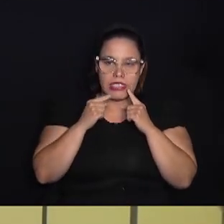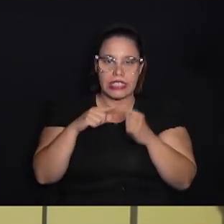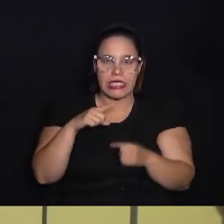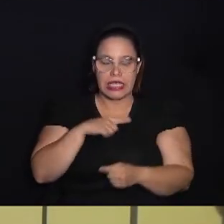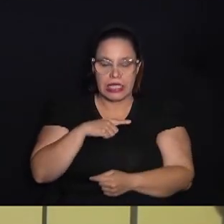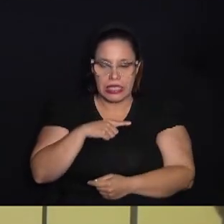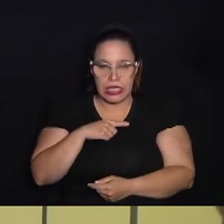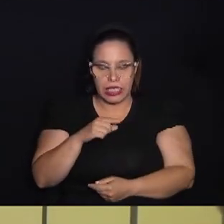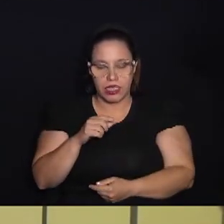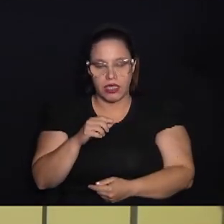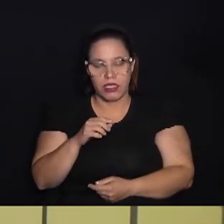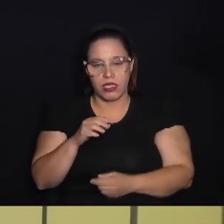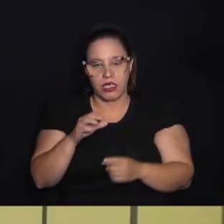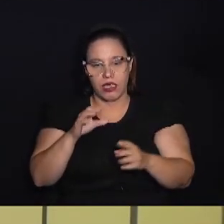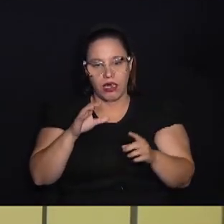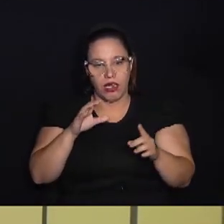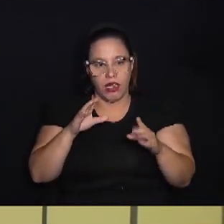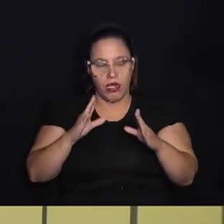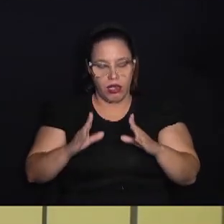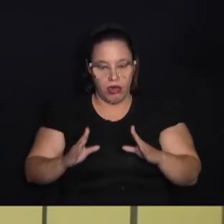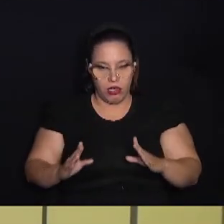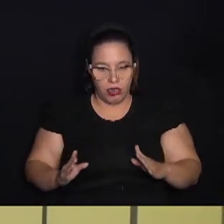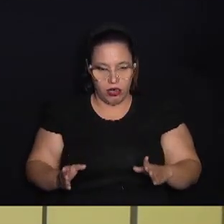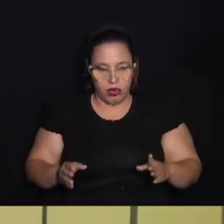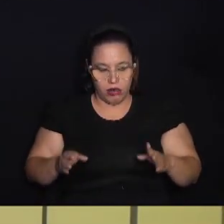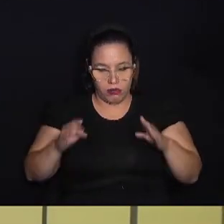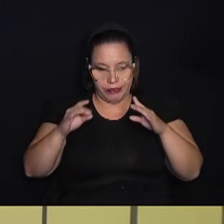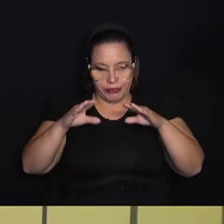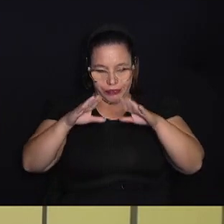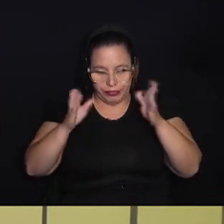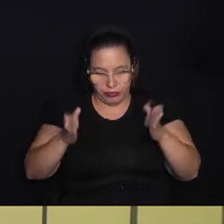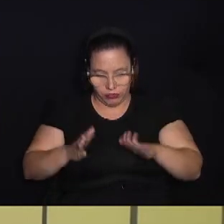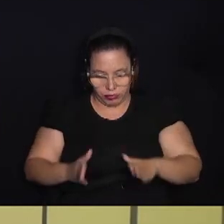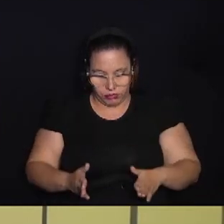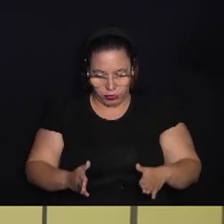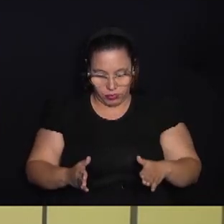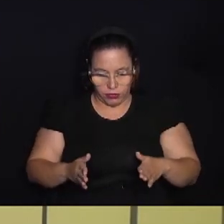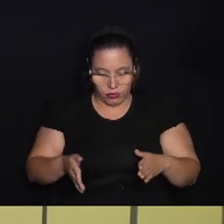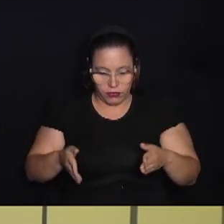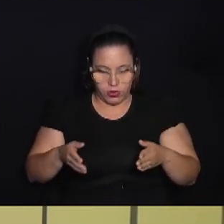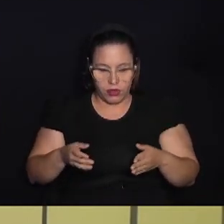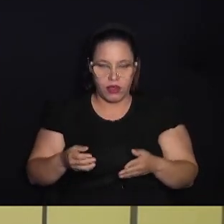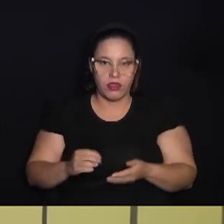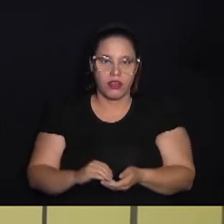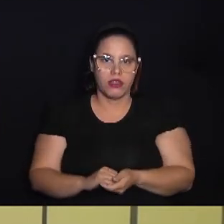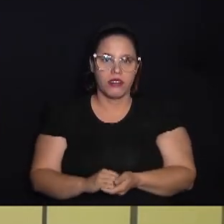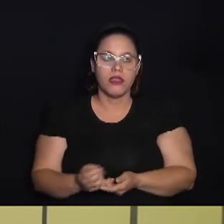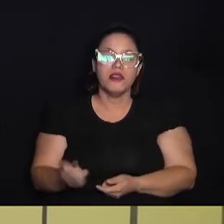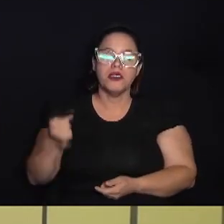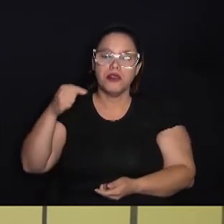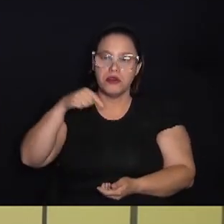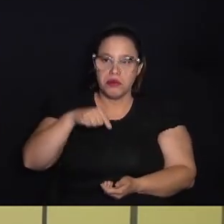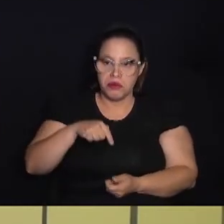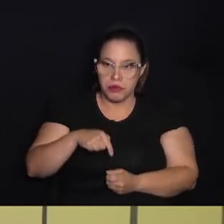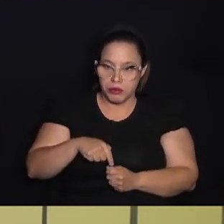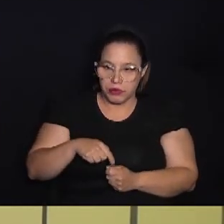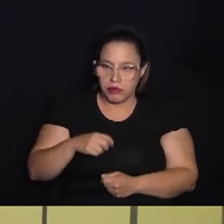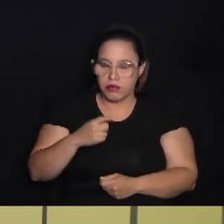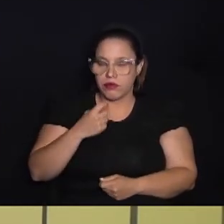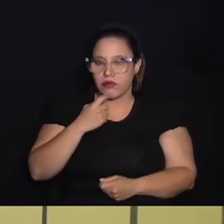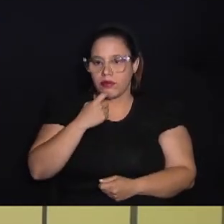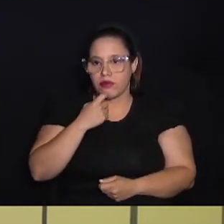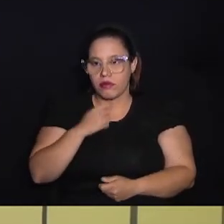falou essa o turismo religioso já está acontecendo muitas pessoas de fora vem até já para Campinas vai até a Basílica do caro para